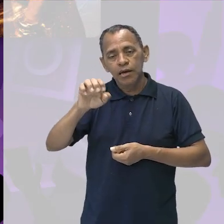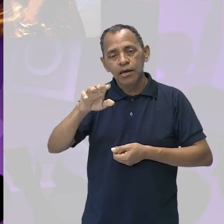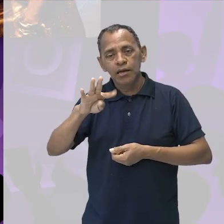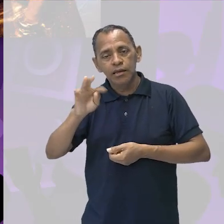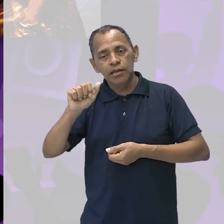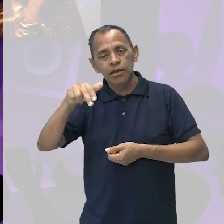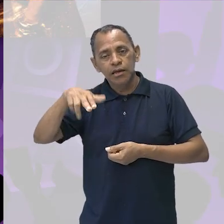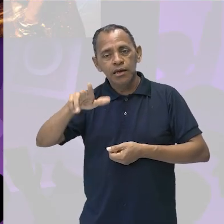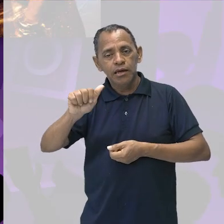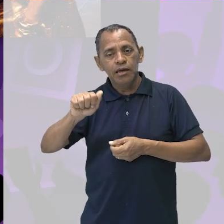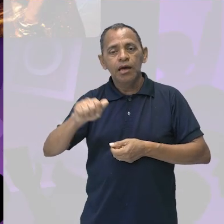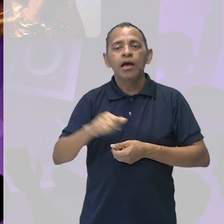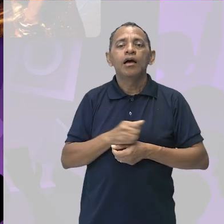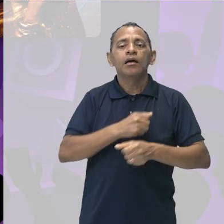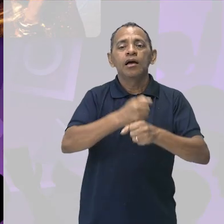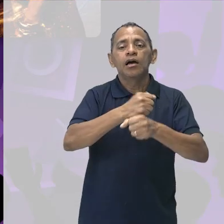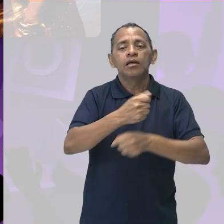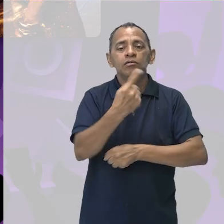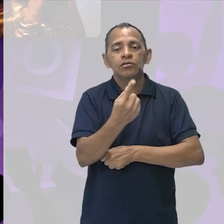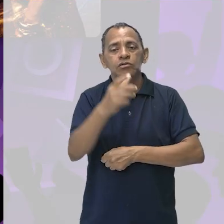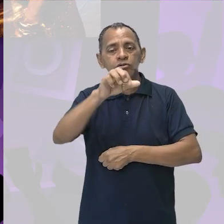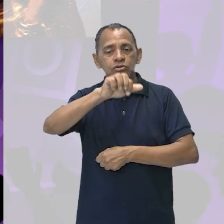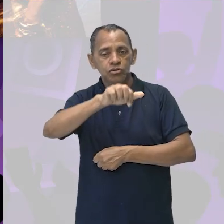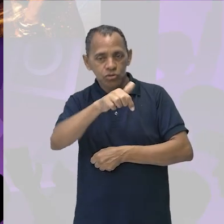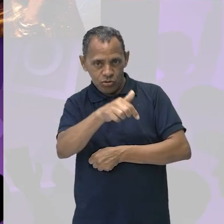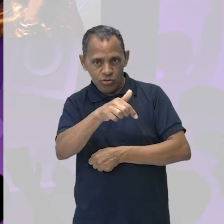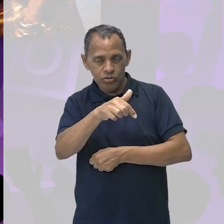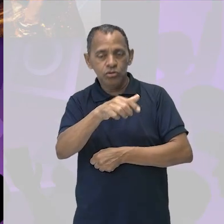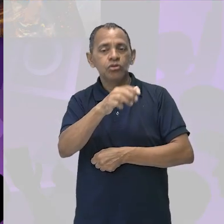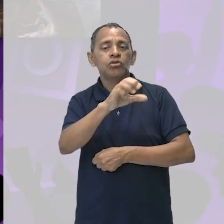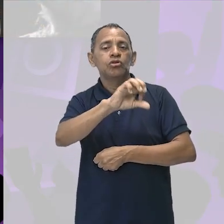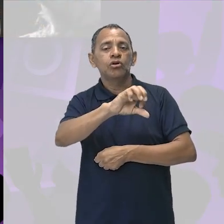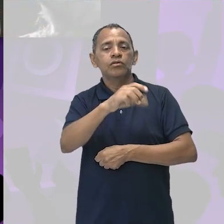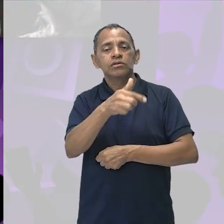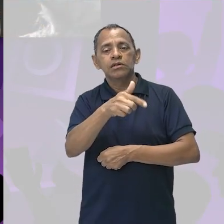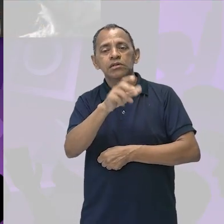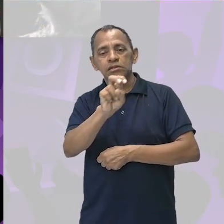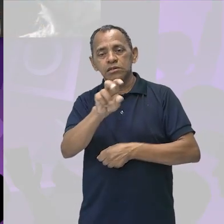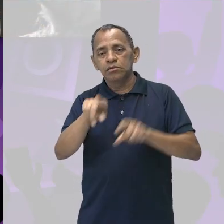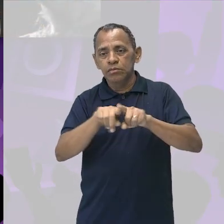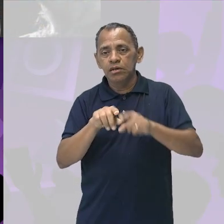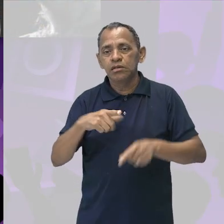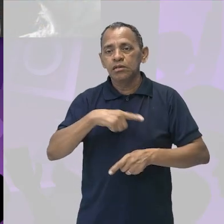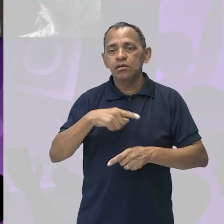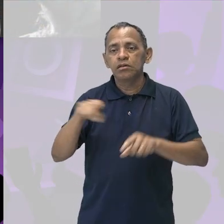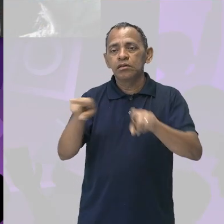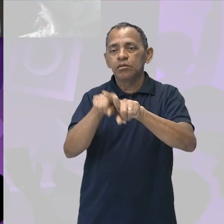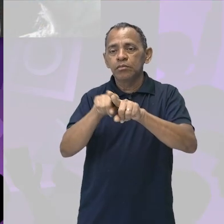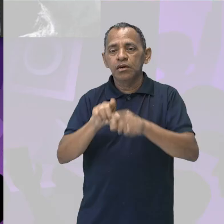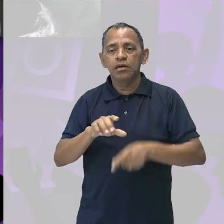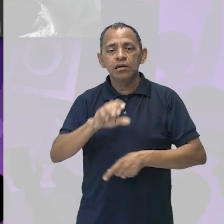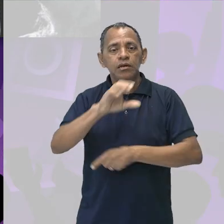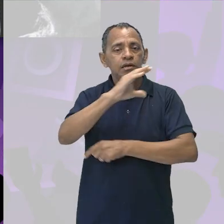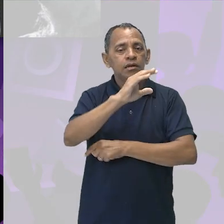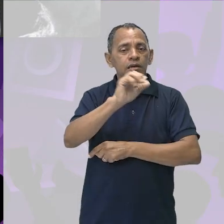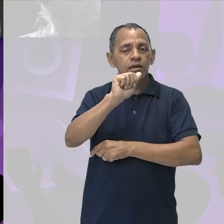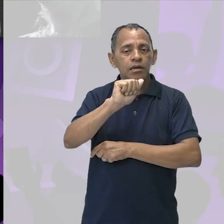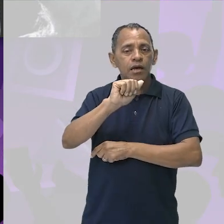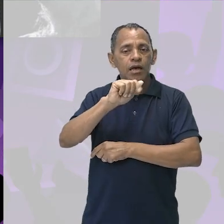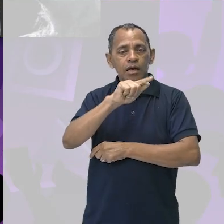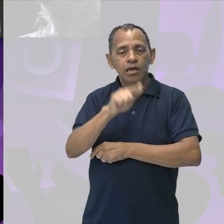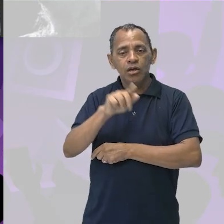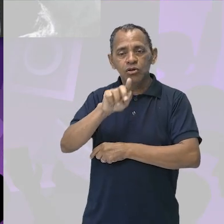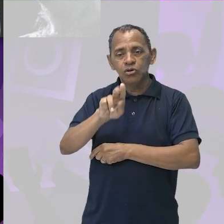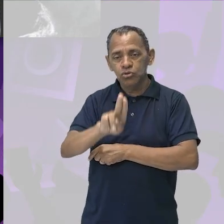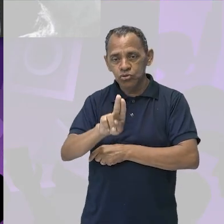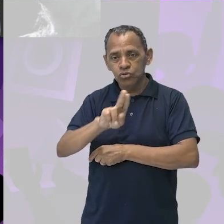Que também faz uma crítica aí ao regime da época. Nós temos também o Cazuza com a música